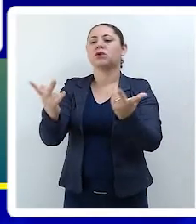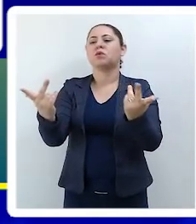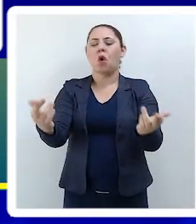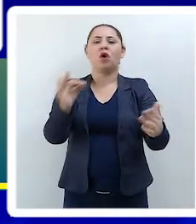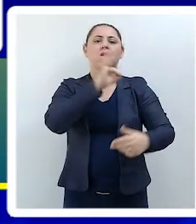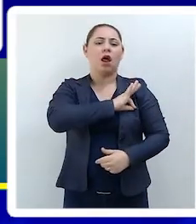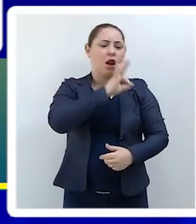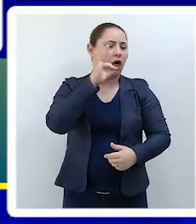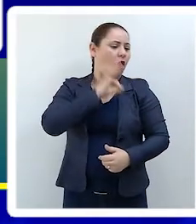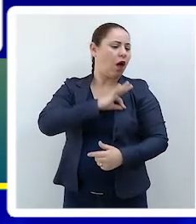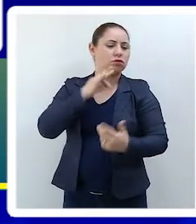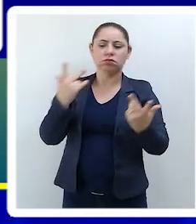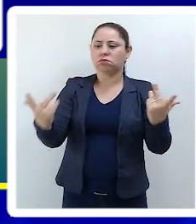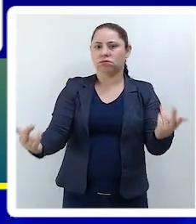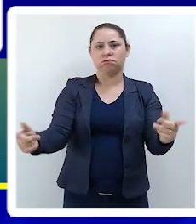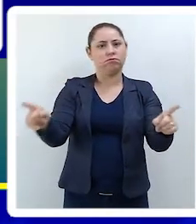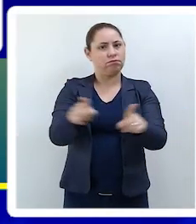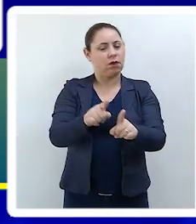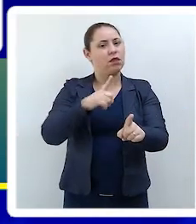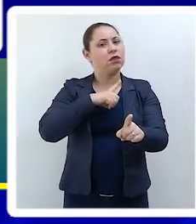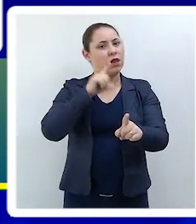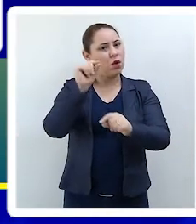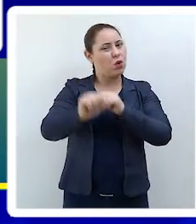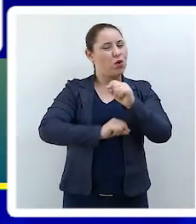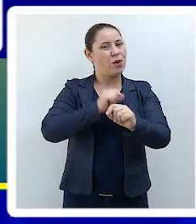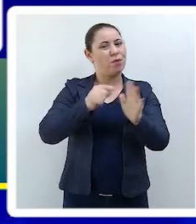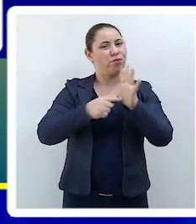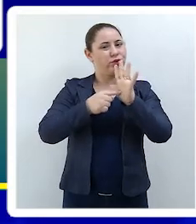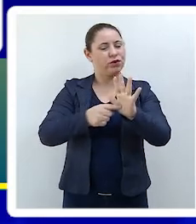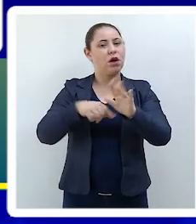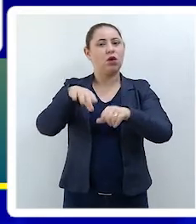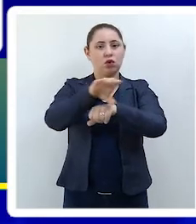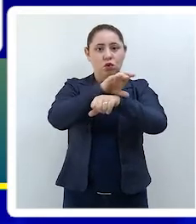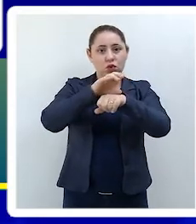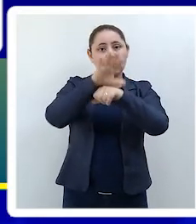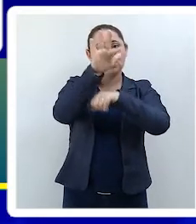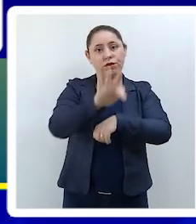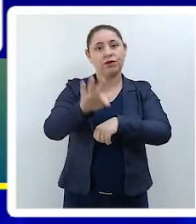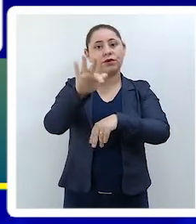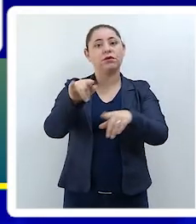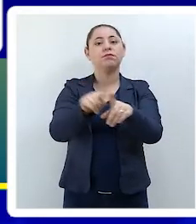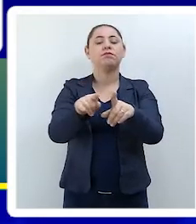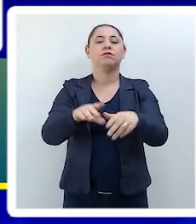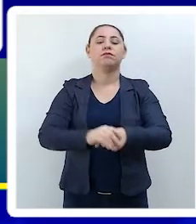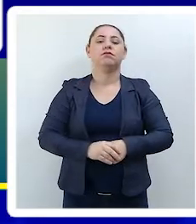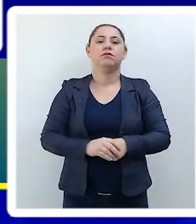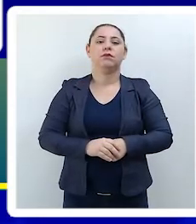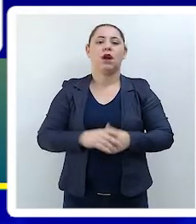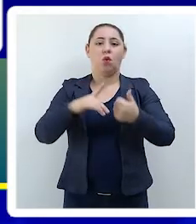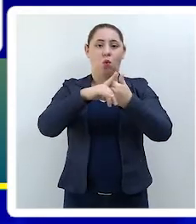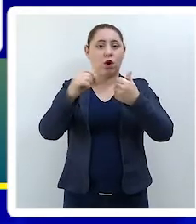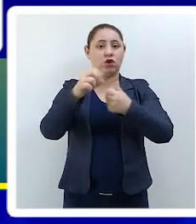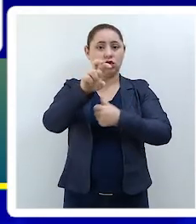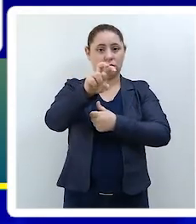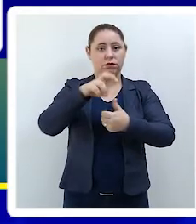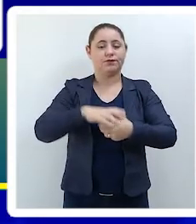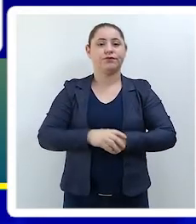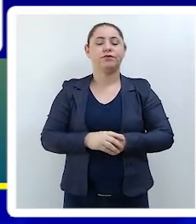benefícios. Nós temos isso também muito bem assentado na nossa Constituição Federal, no artigo